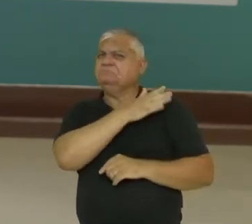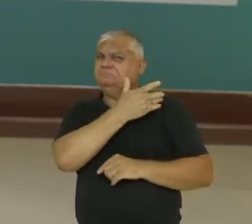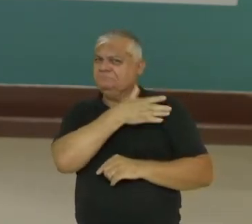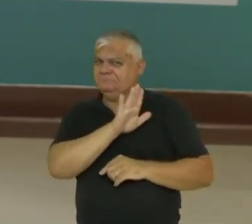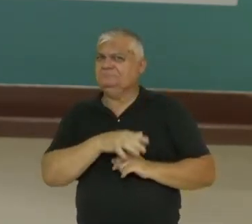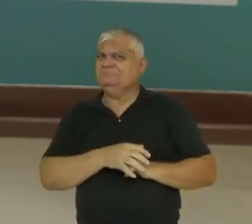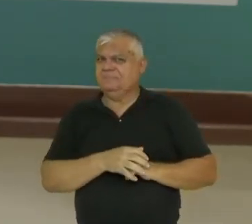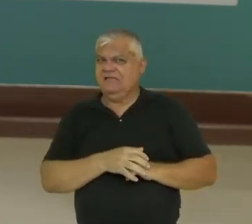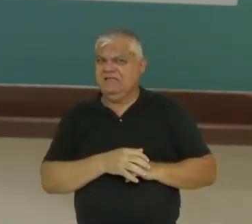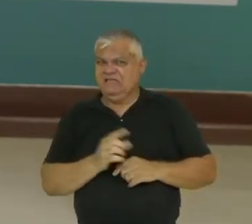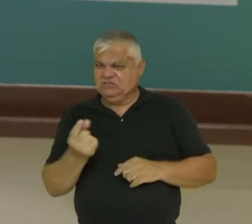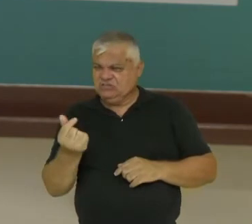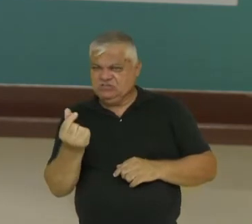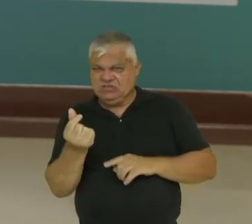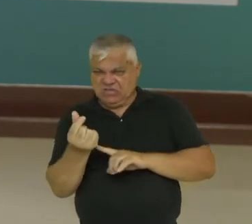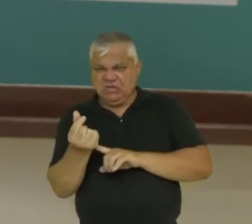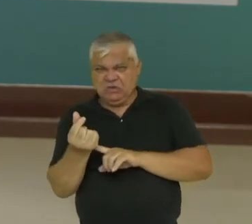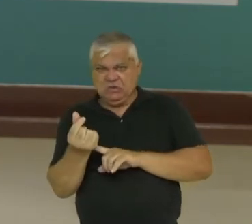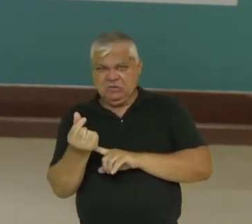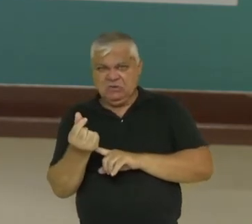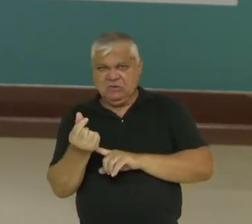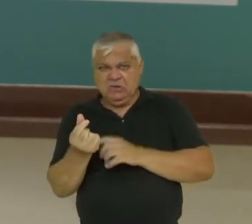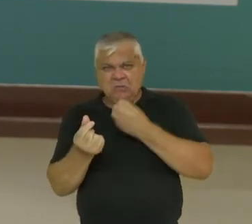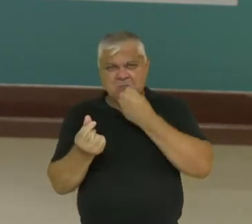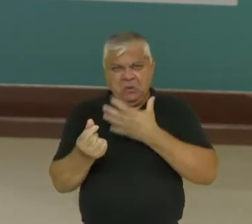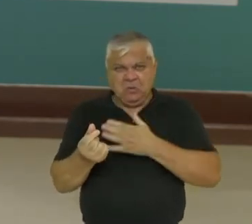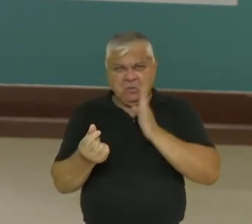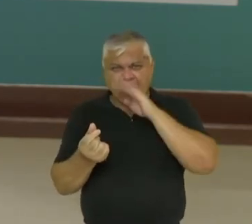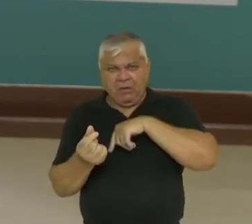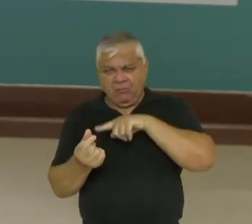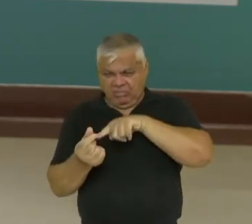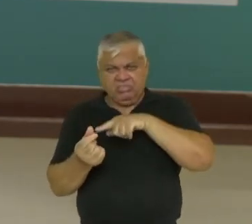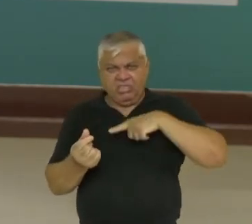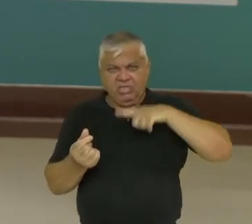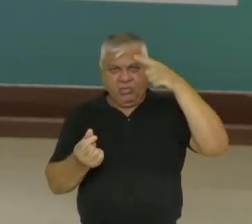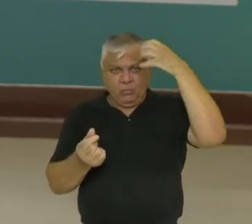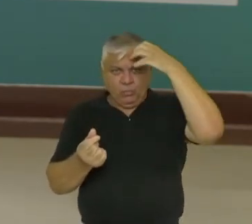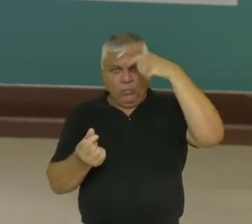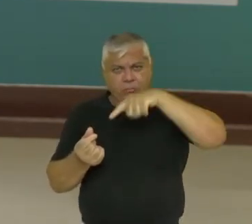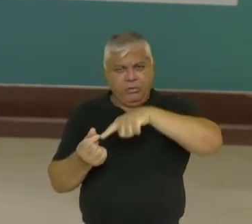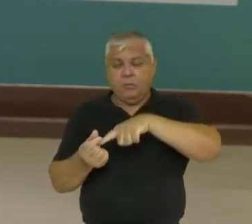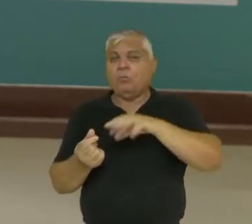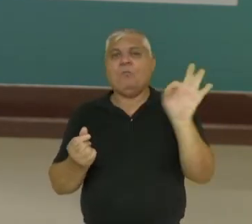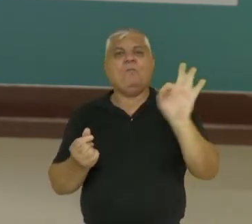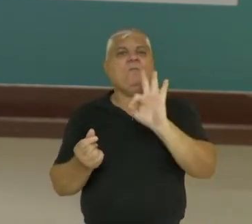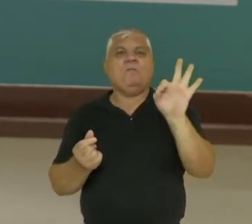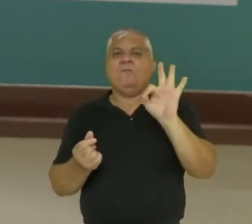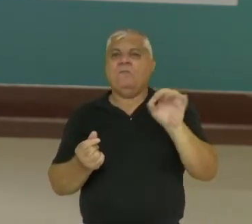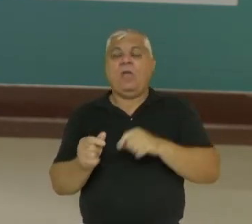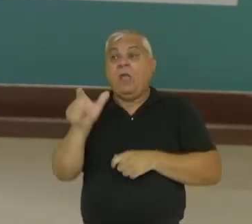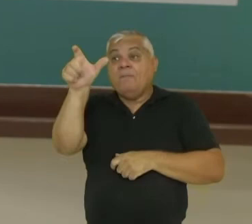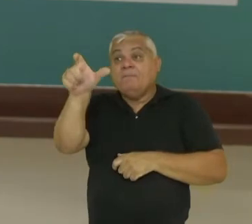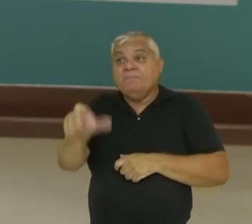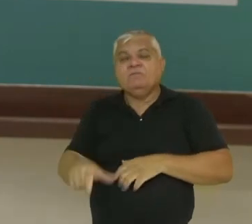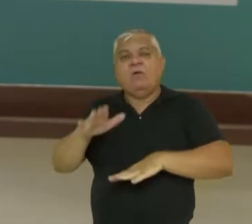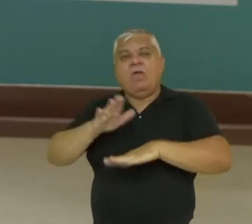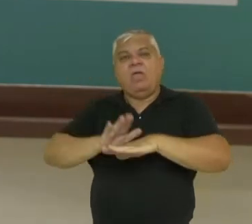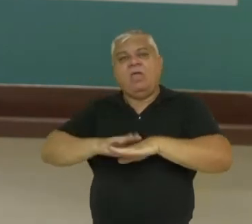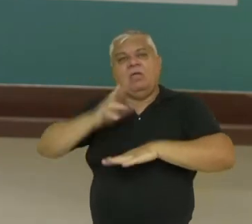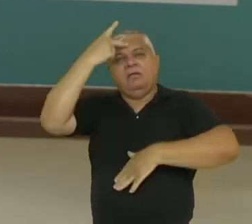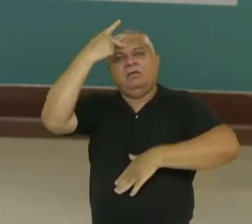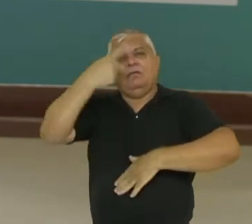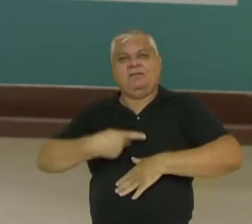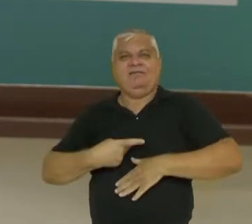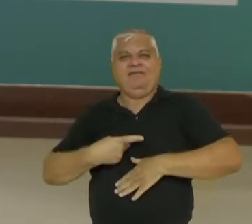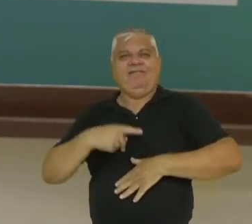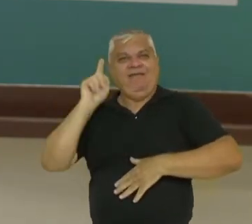problema. Por isso tem que ter um equilíbrio exatamente sobre esse dinheiro, sobre esse aumento que você vai pedir.